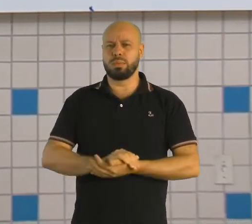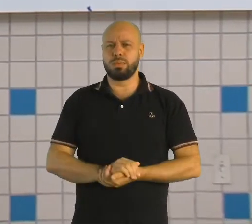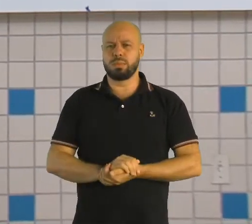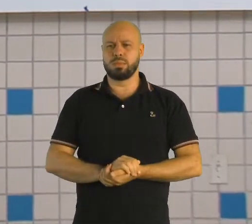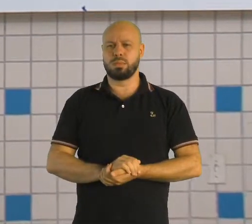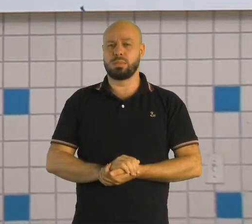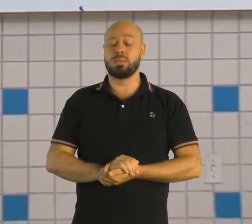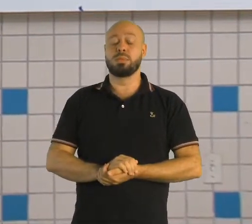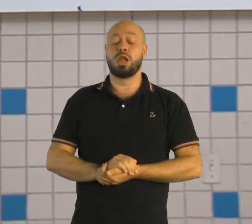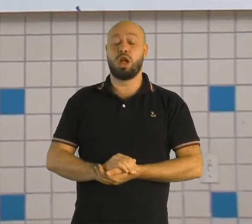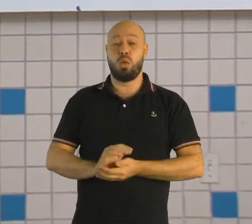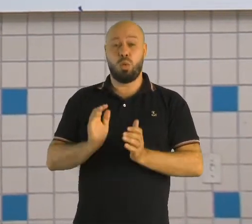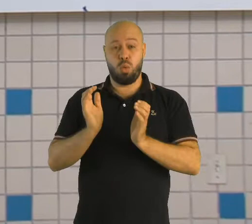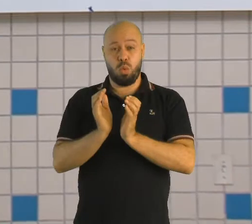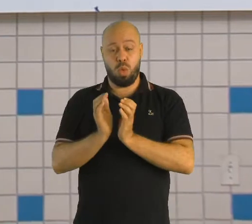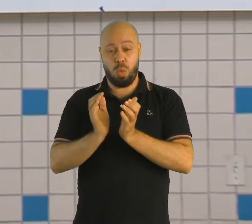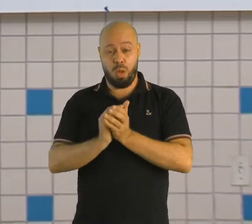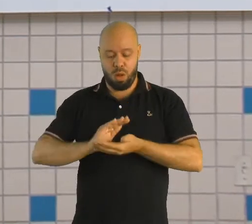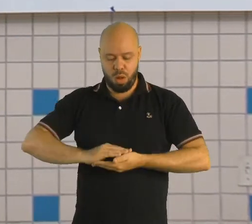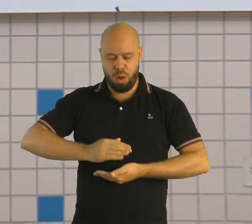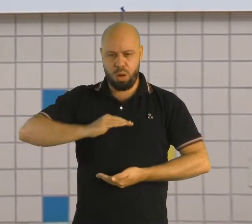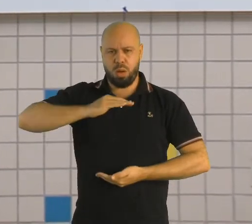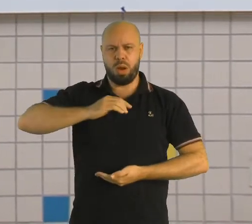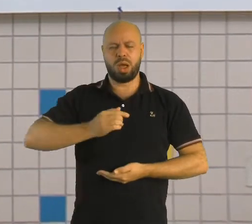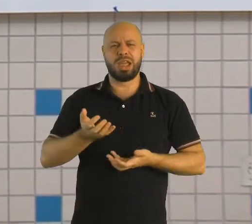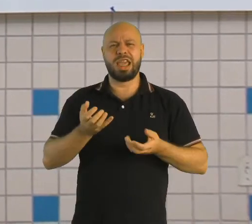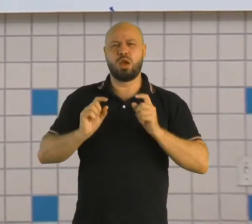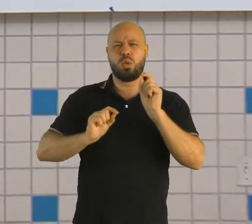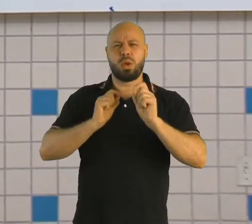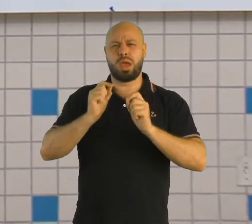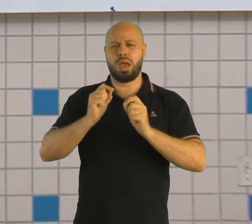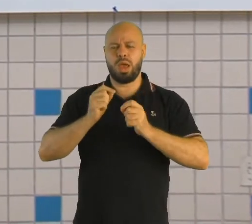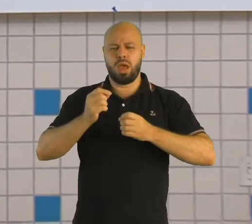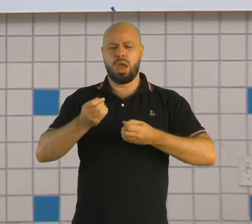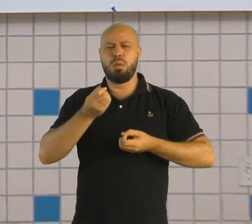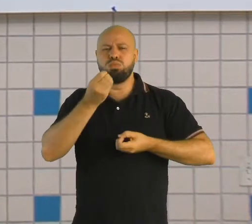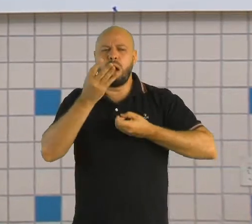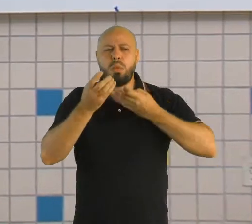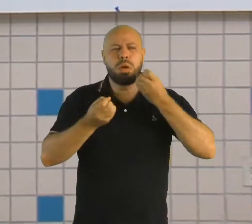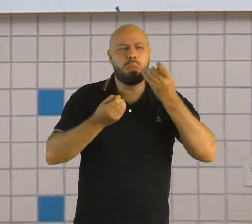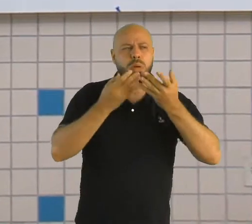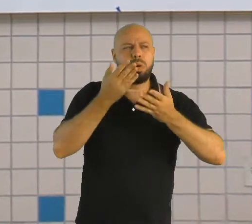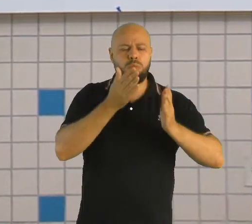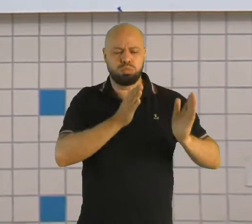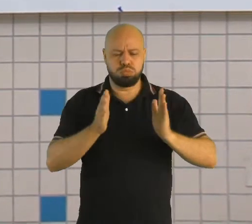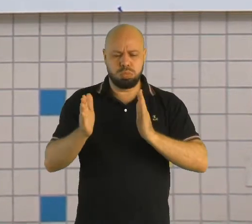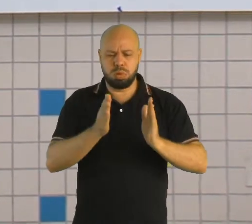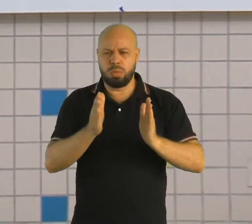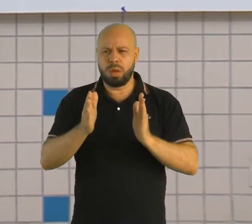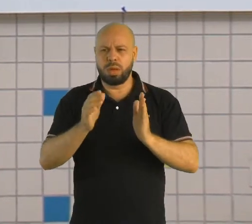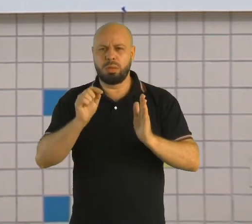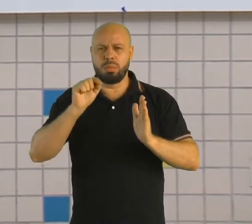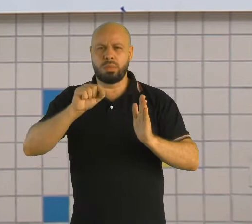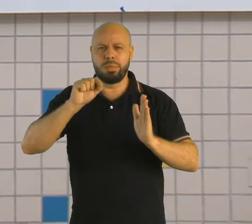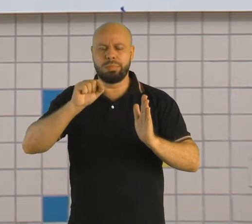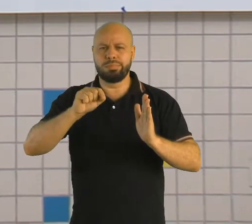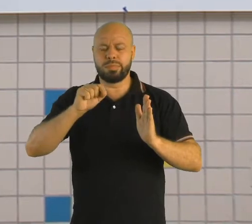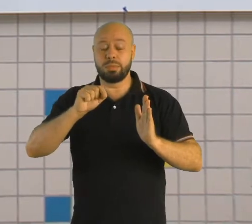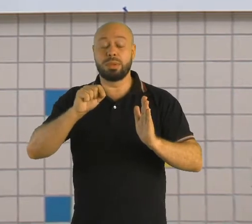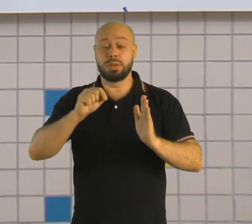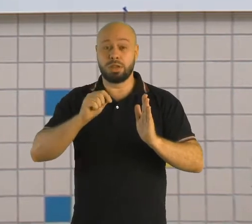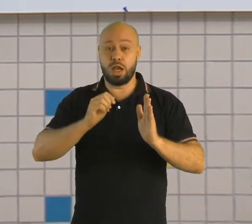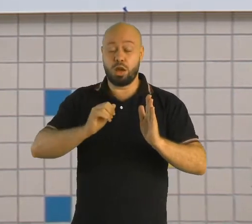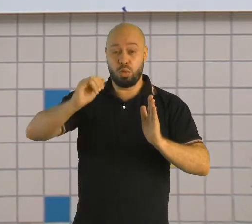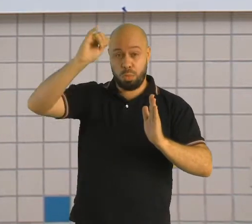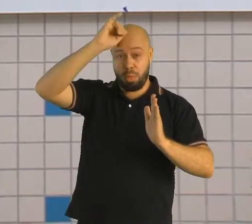pensadores renascentistas, eles falavam com muita euforia sobre o período em que o período do Império Romano,